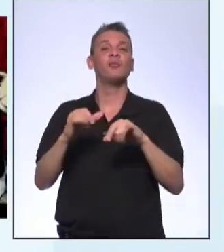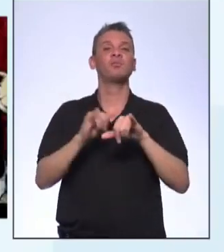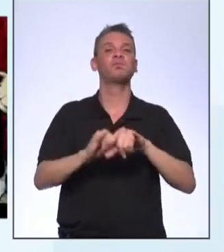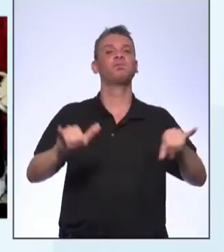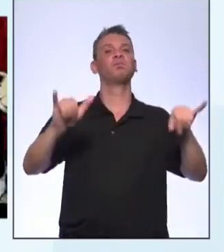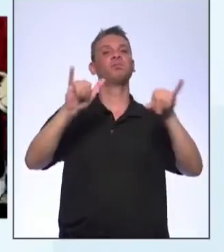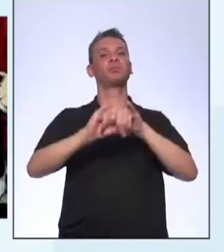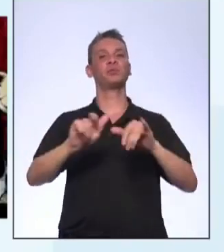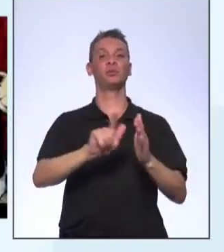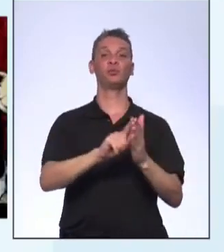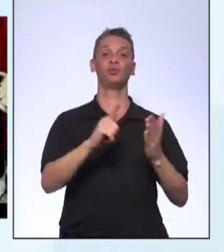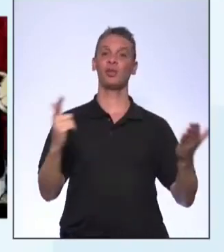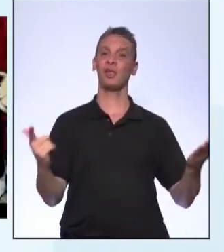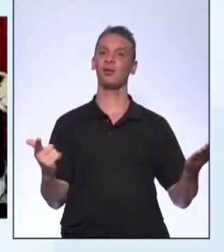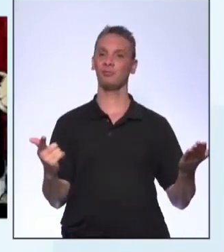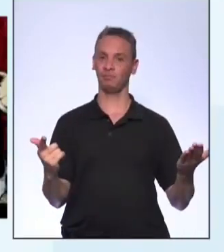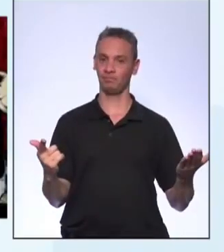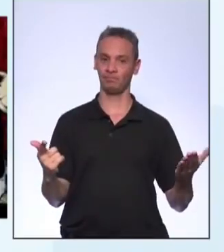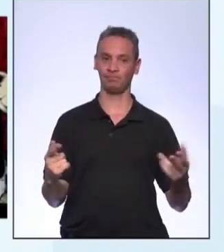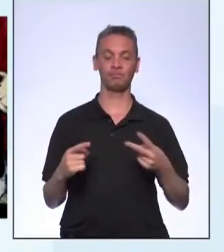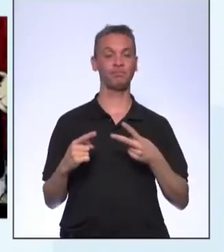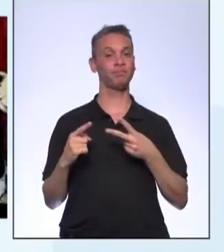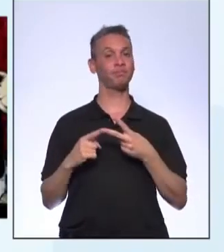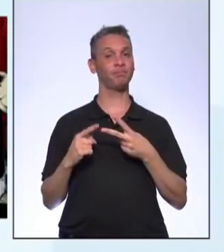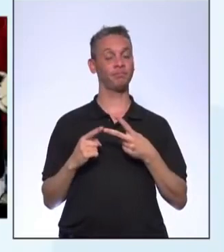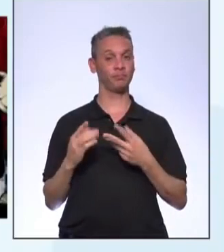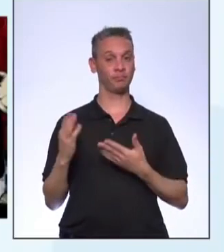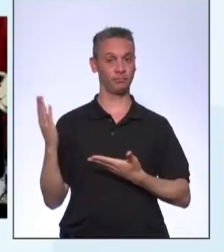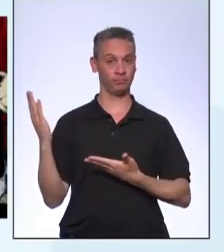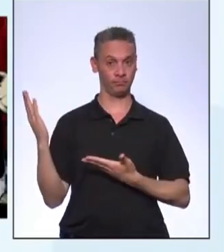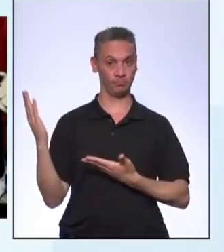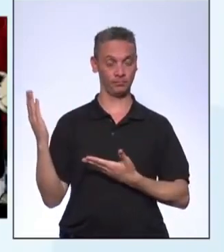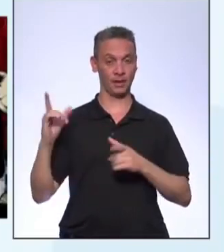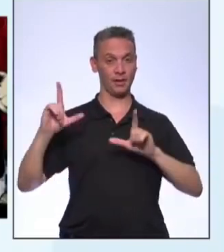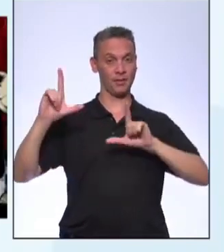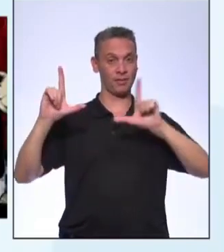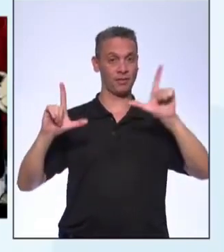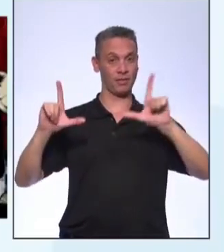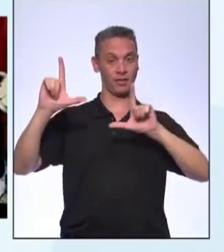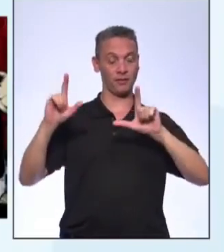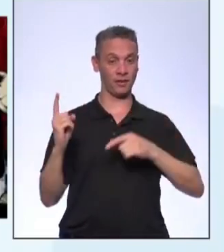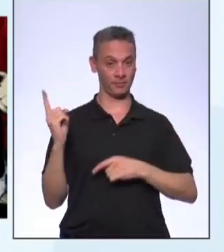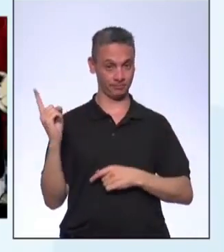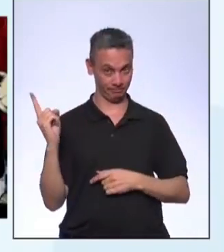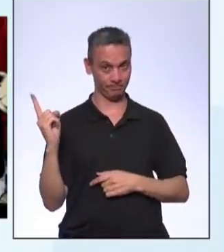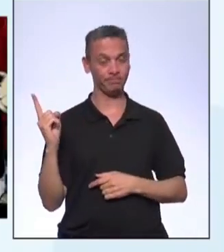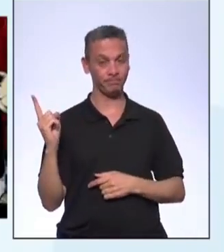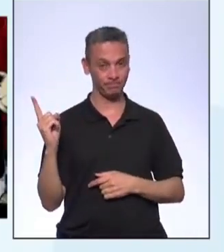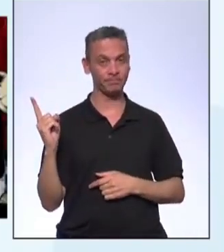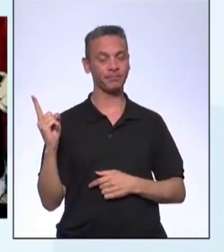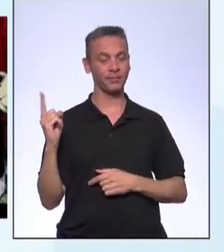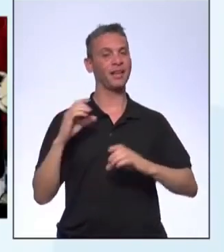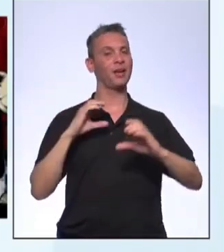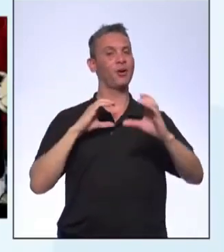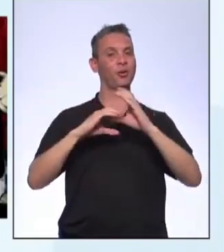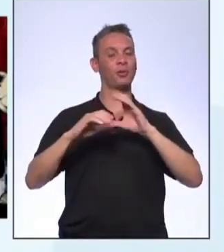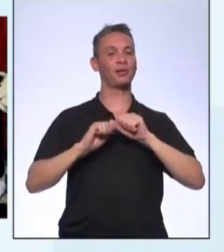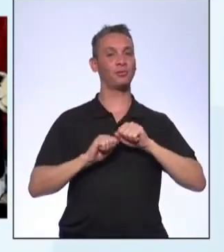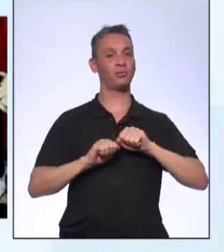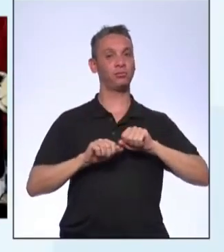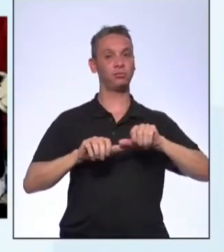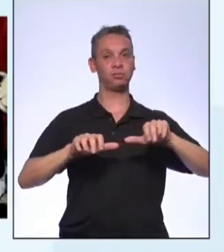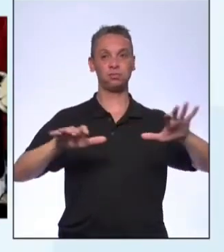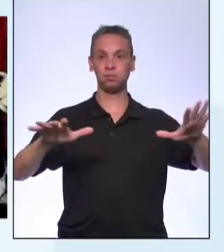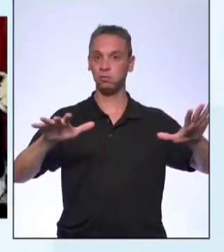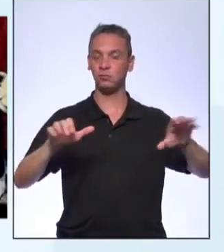nos jornais, né? A TV é esse meio de comunicação de massa que entrou assim com toda a força. E